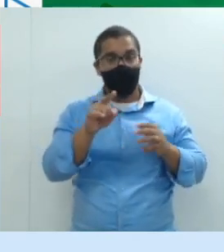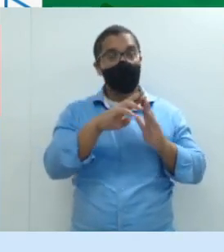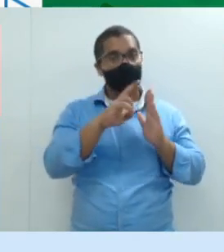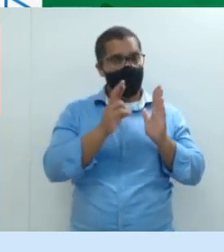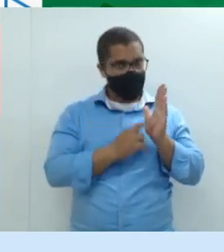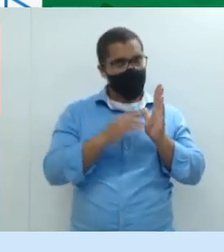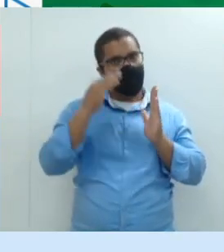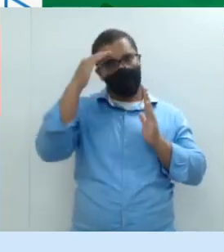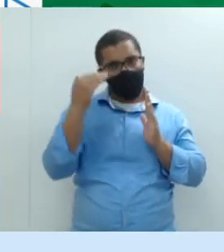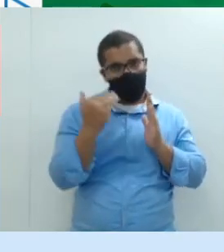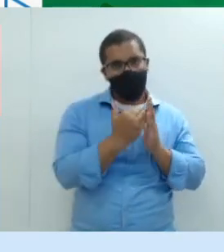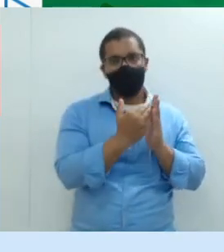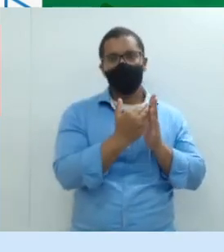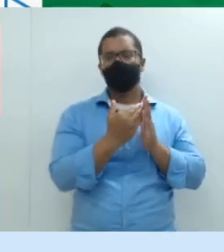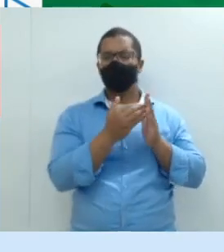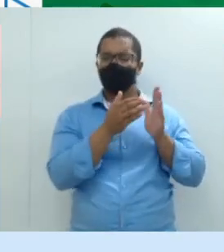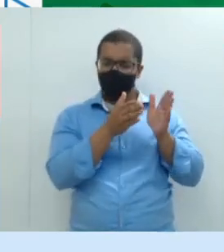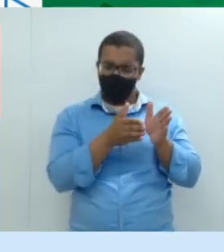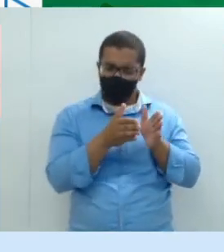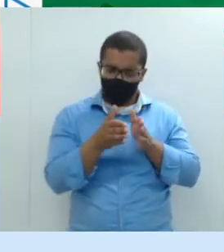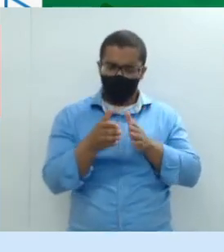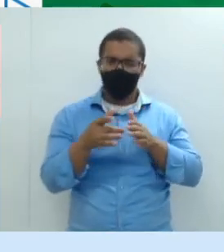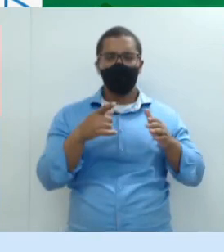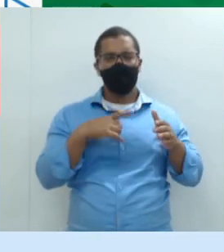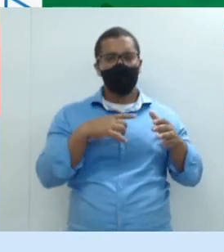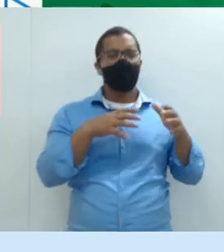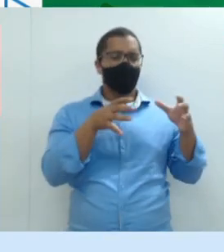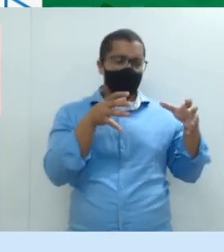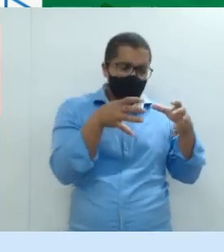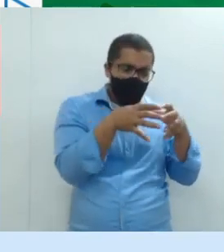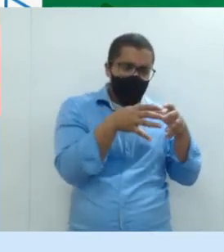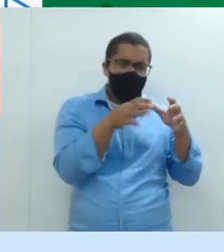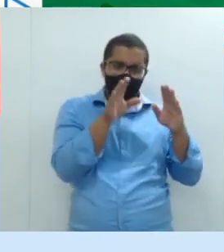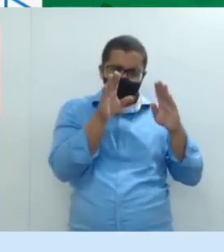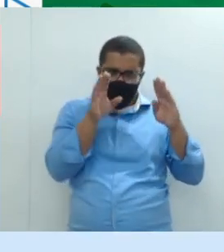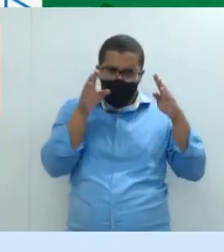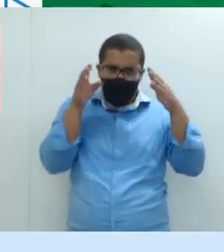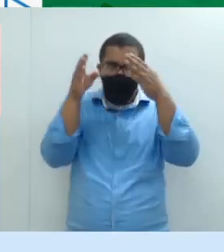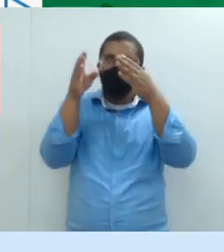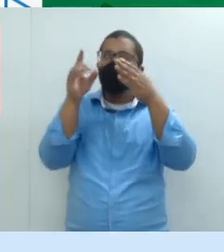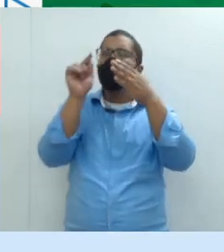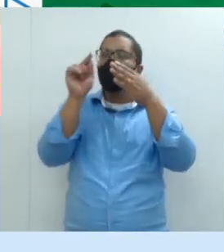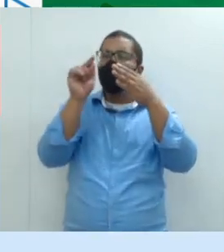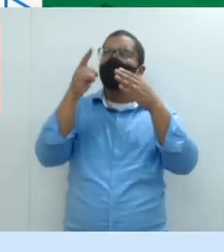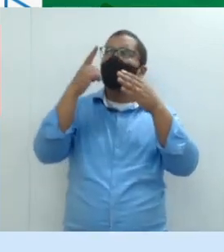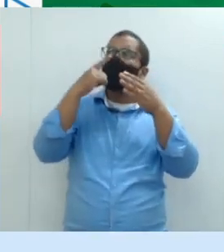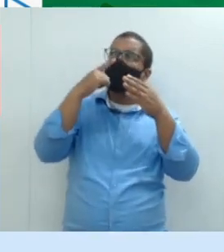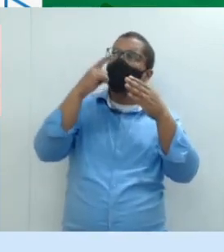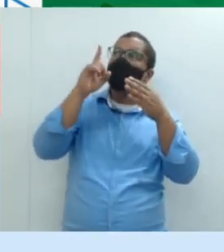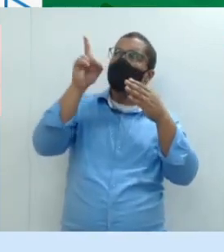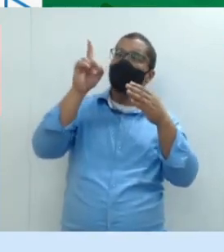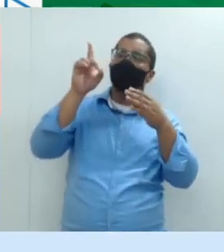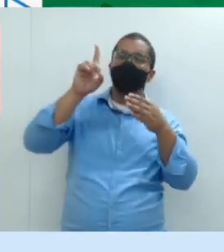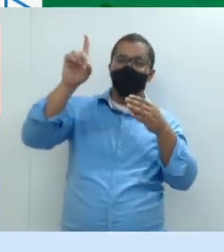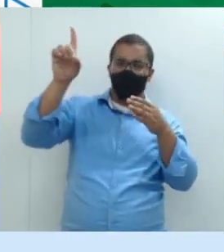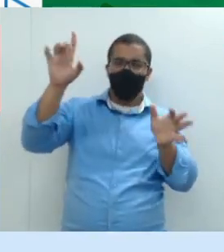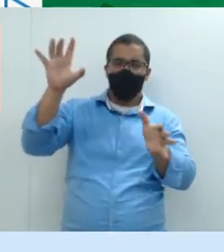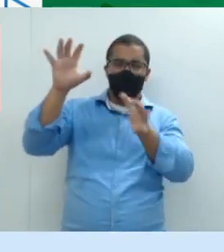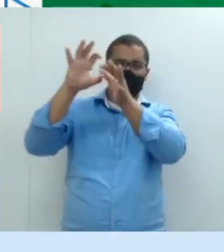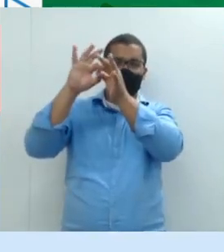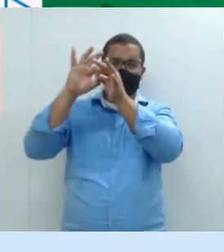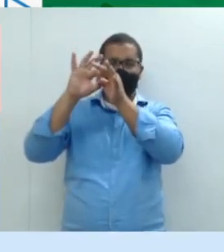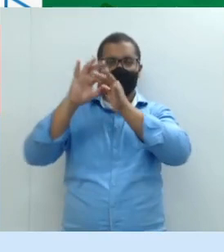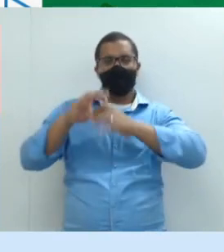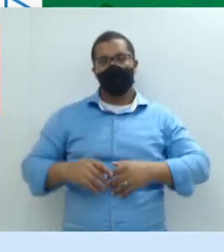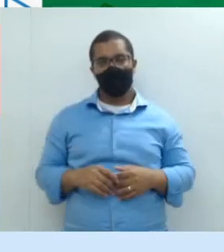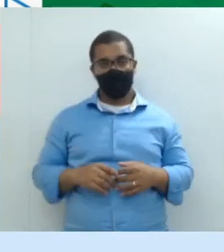com essa regulação, aquele que não foge do seu propósito, que é realmente esse vínculo com Deus, essa questão mais próxima dos